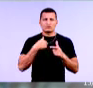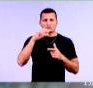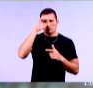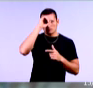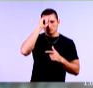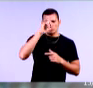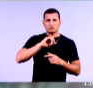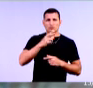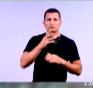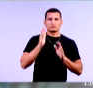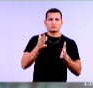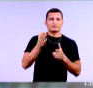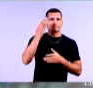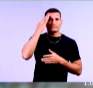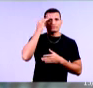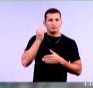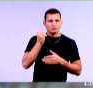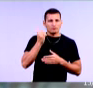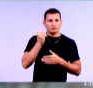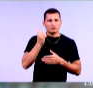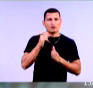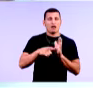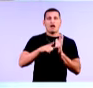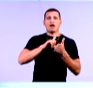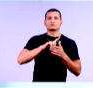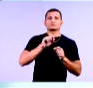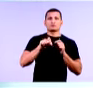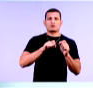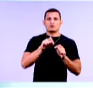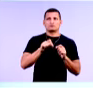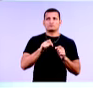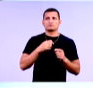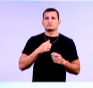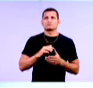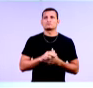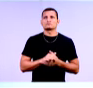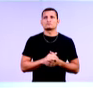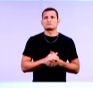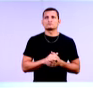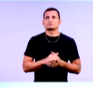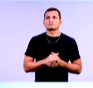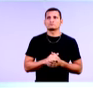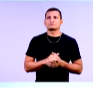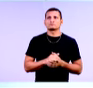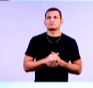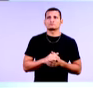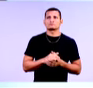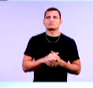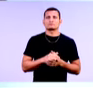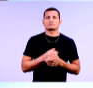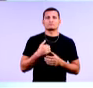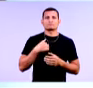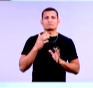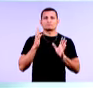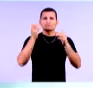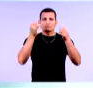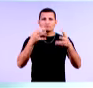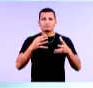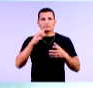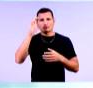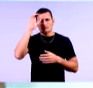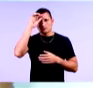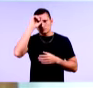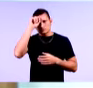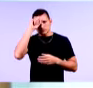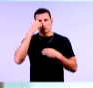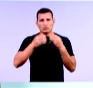já sabia previamente o que era? Eu tinha comentado que o nosso cérebro estava em modo de identificação e modo de aprendizado, e realmente acontece